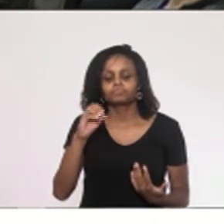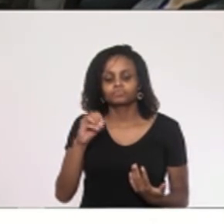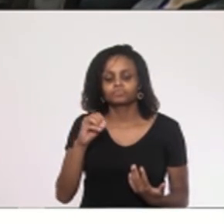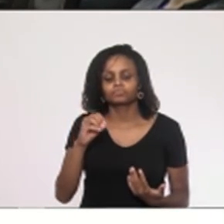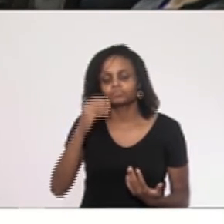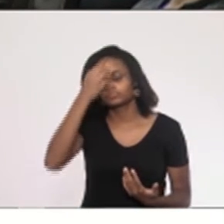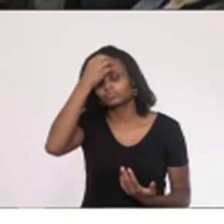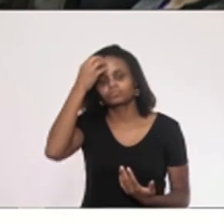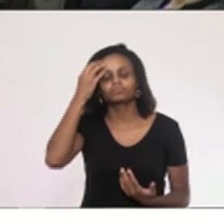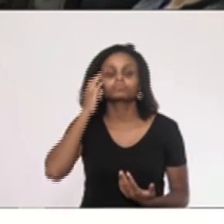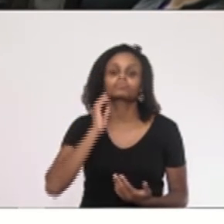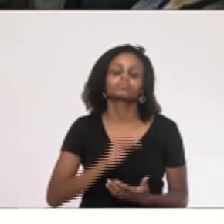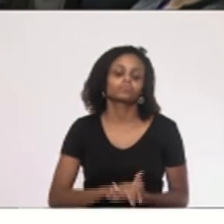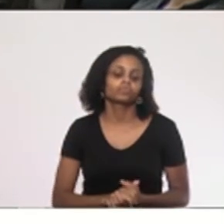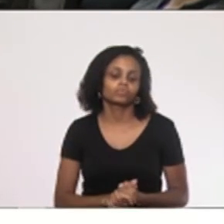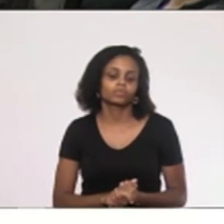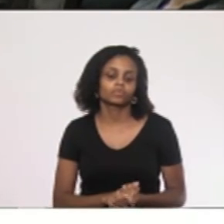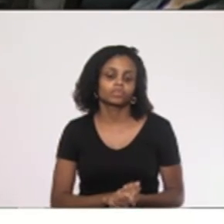eu